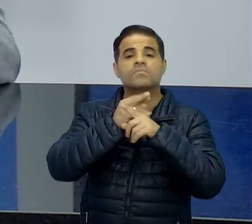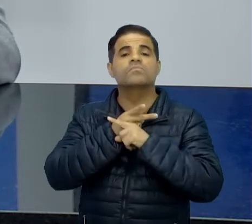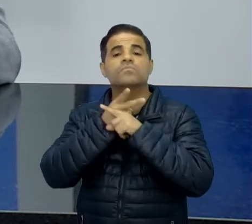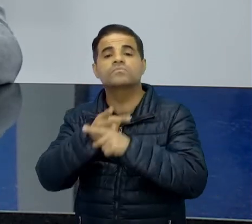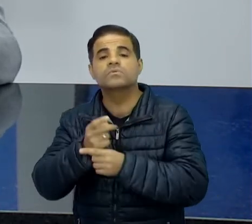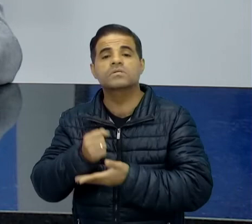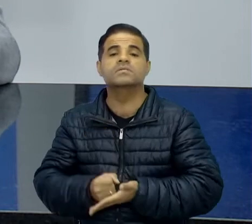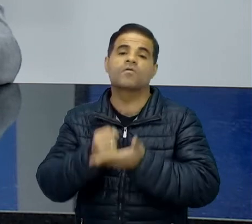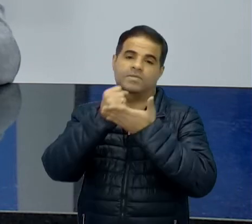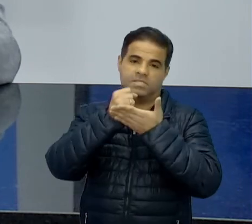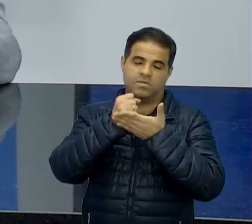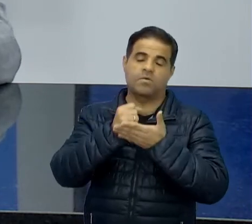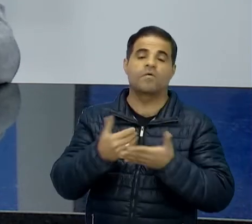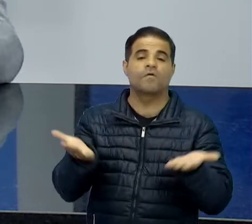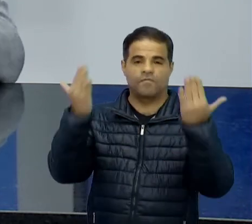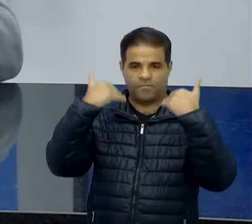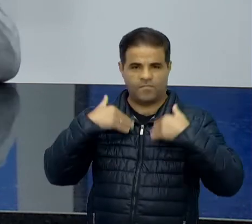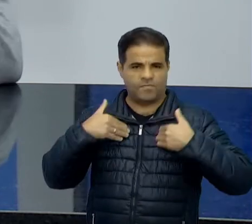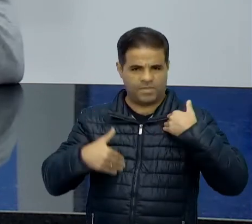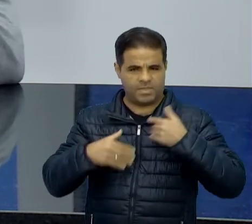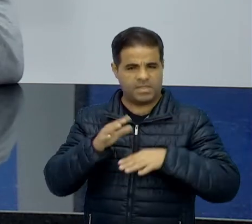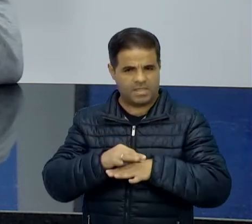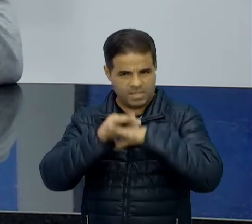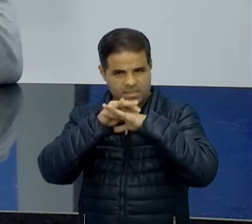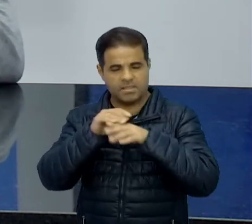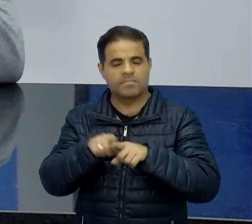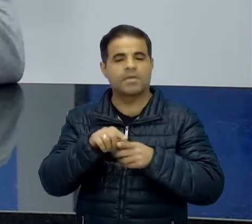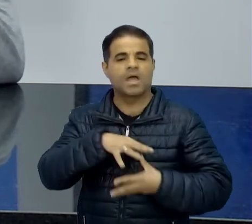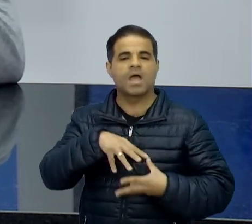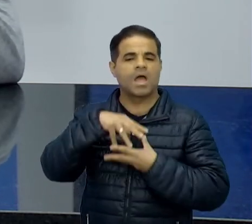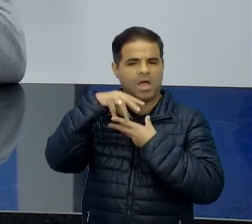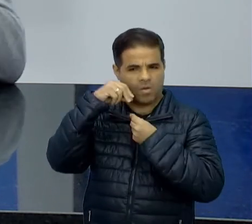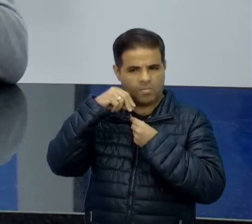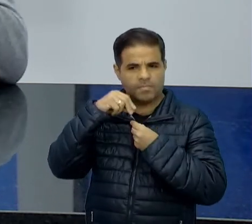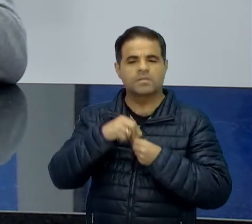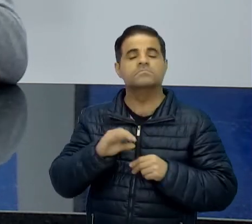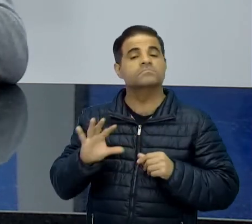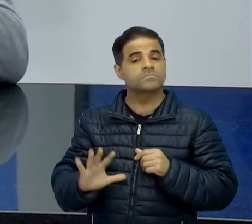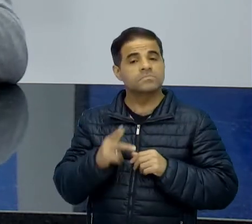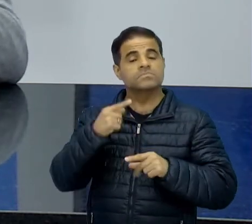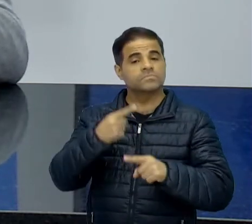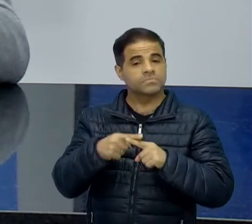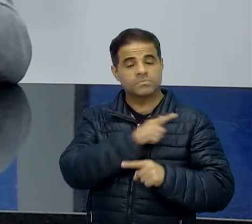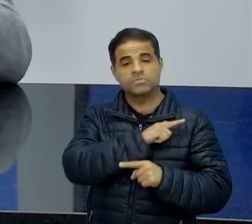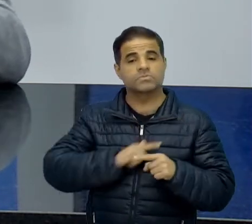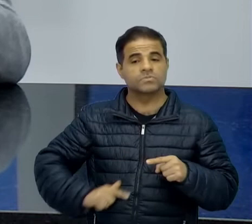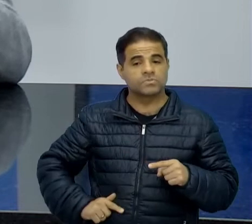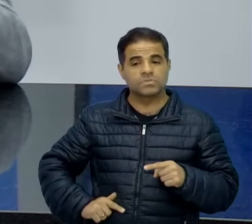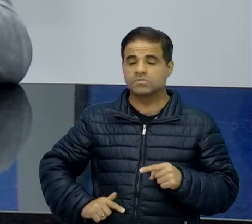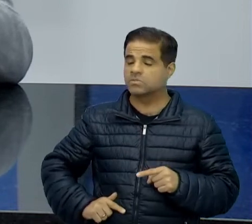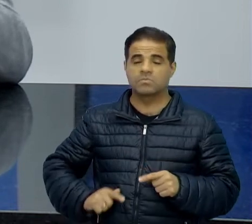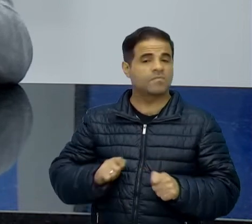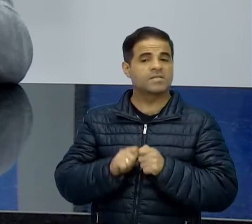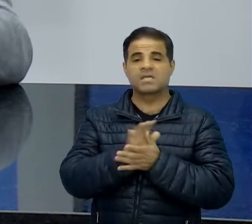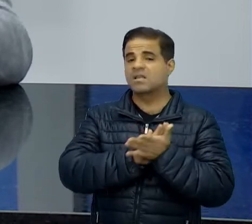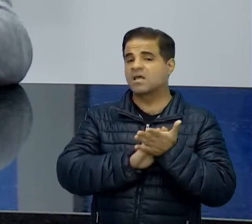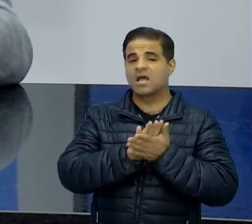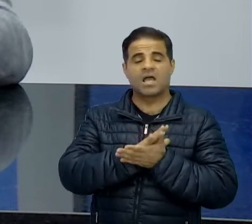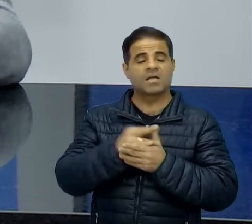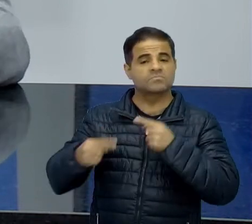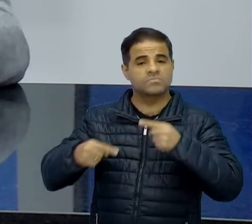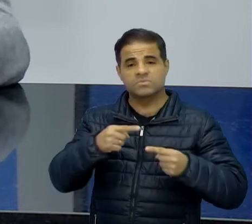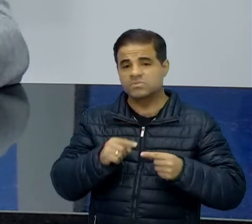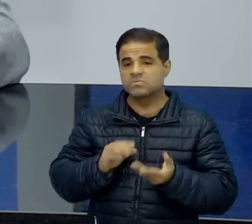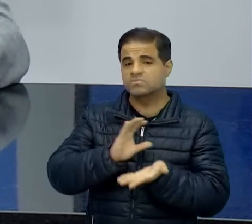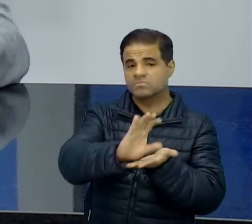de salvação, tanto física, né, quanto de suas almas. Isso acontece porque o governo não fazia nenhuma política